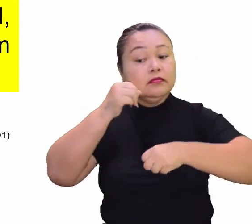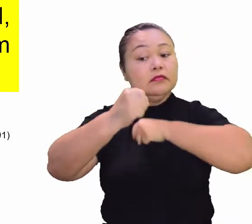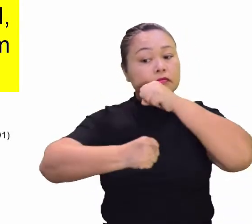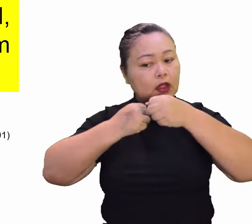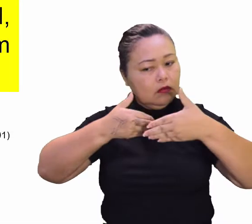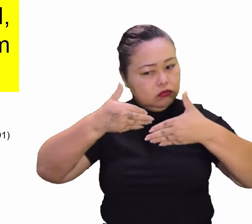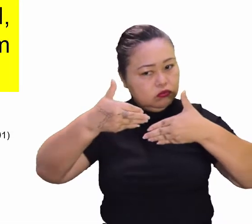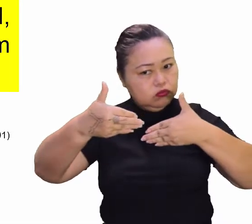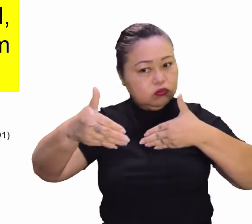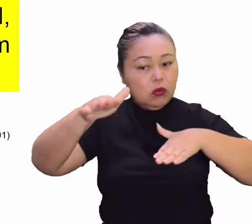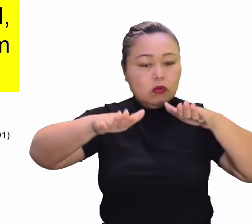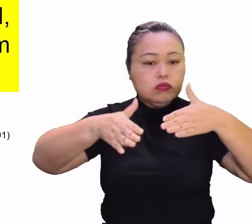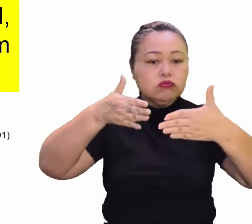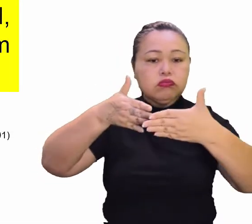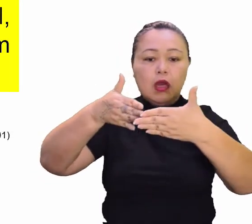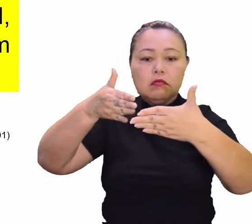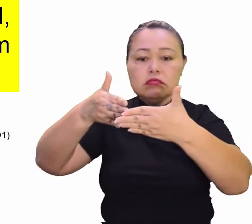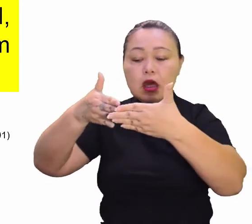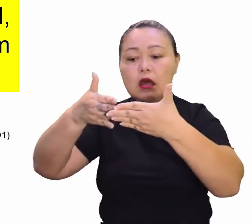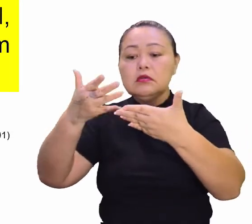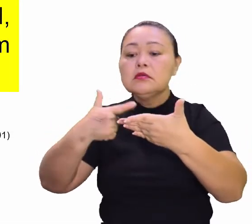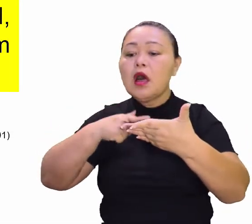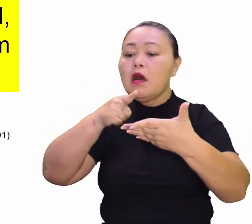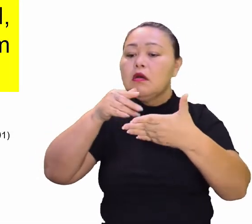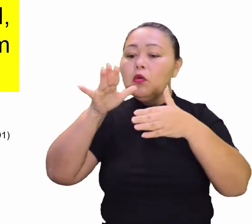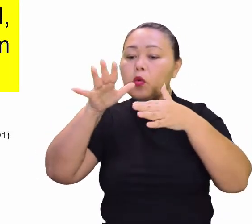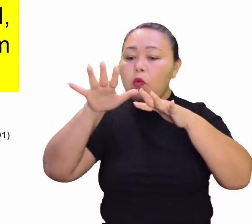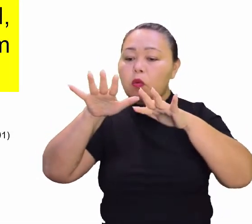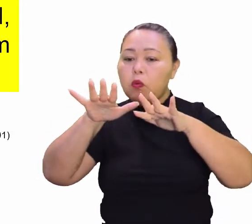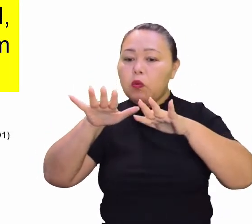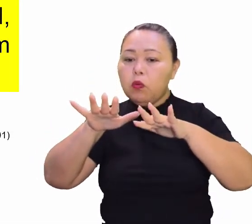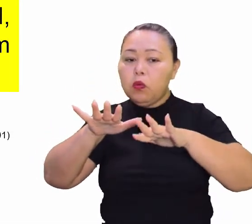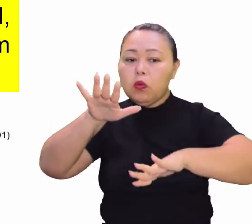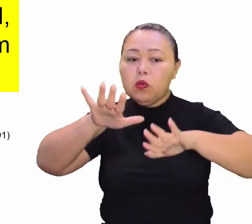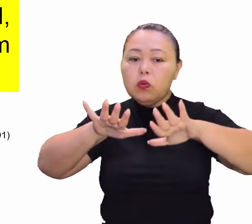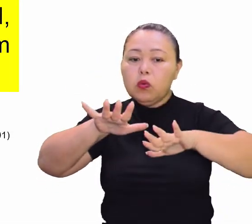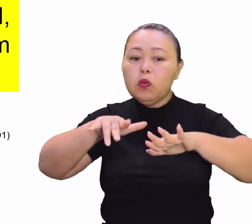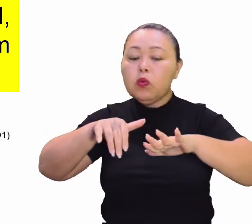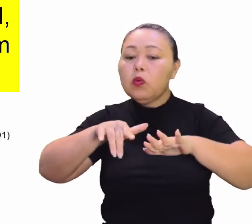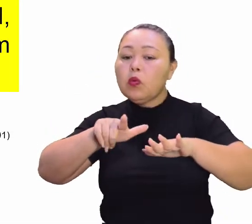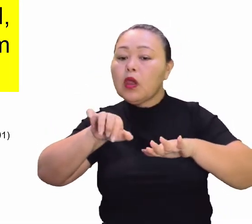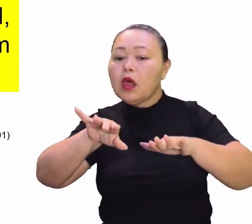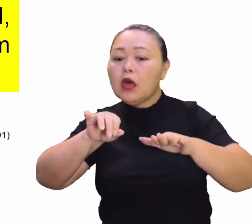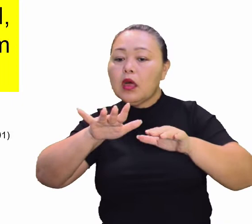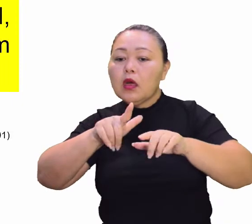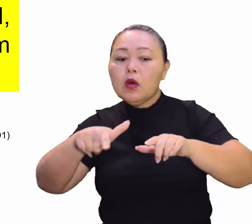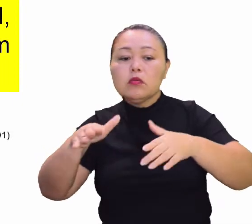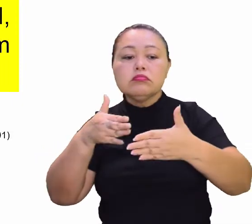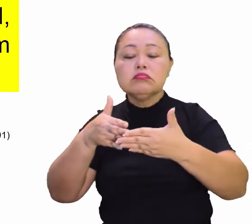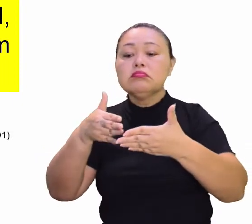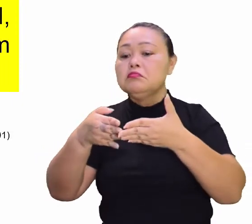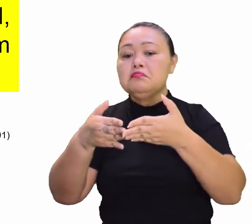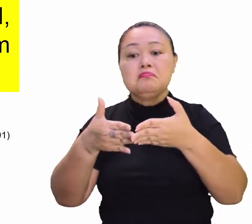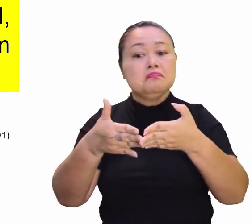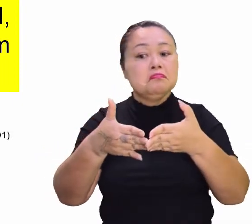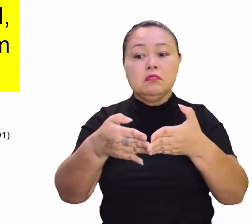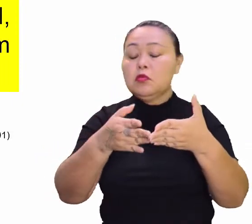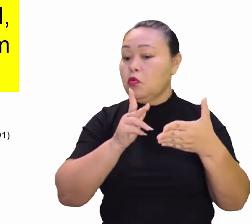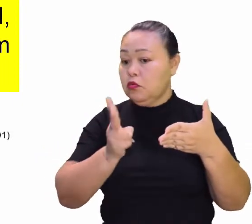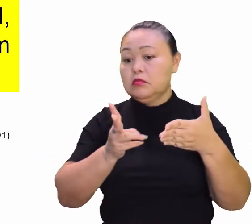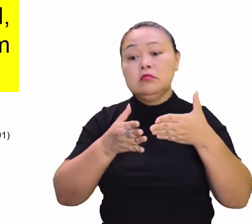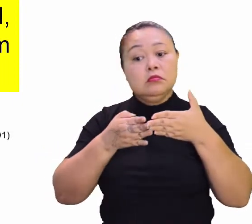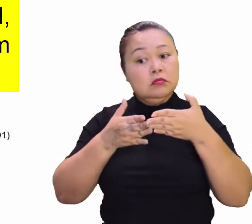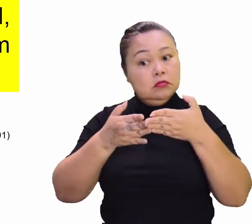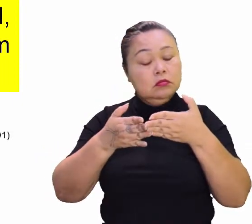inteiro, porém alguns obstáculos no período da seca, ocasionado por assoreamento do leito do rio, que não impede a